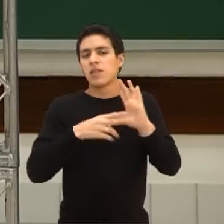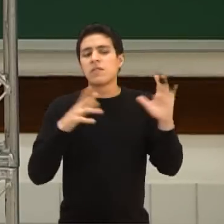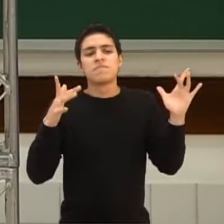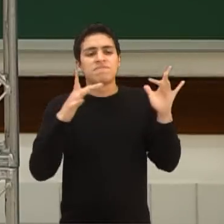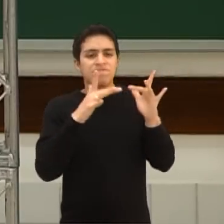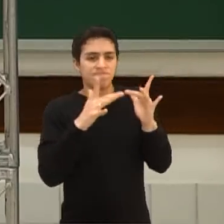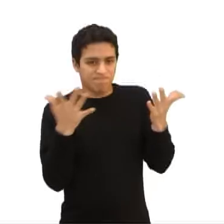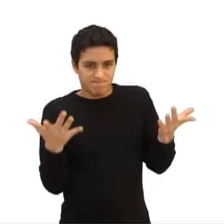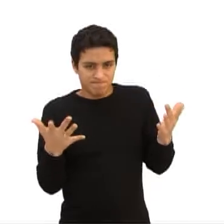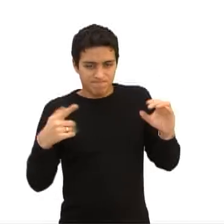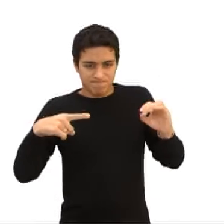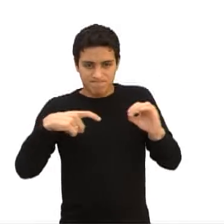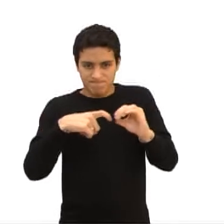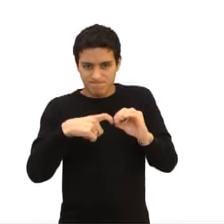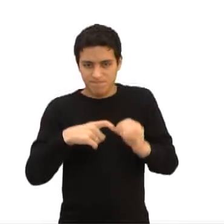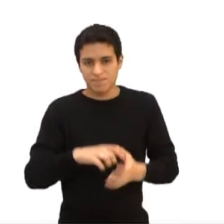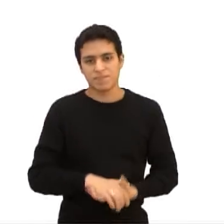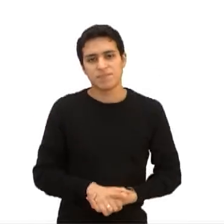espermatozoide. E aí?